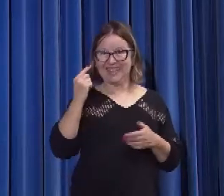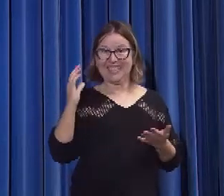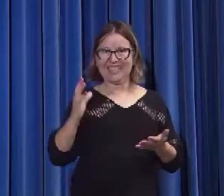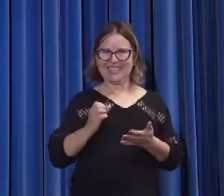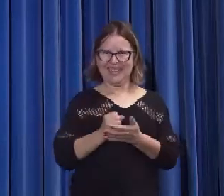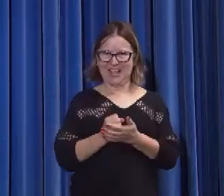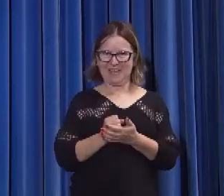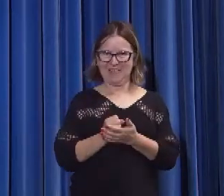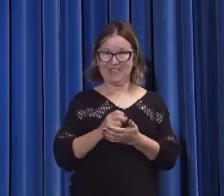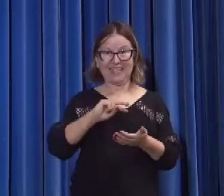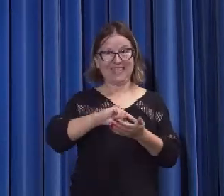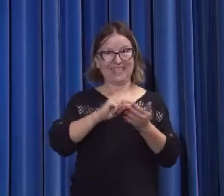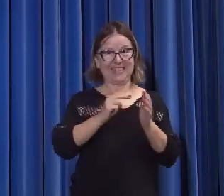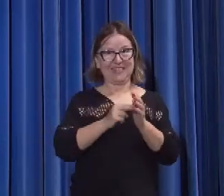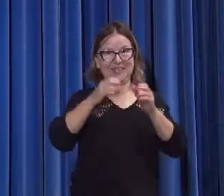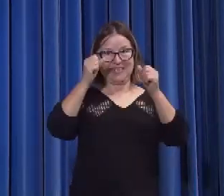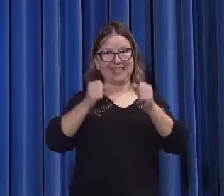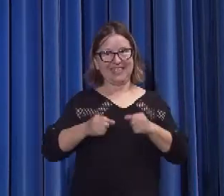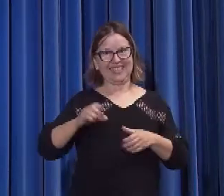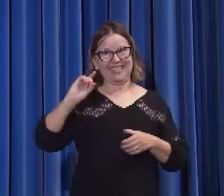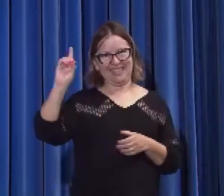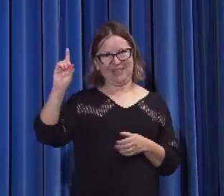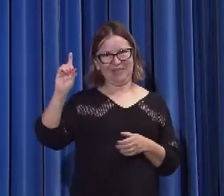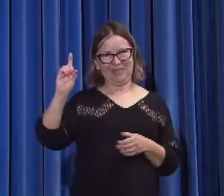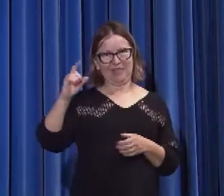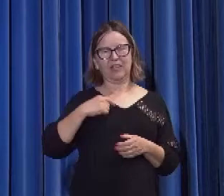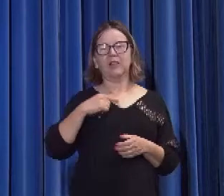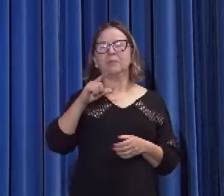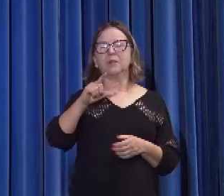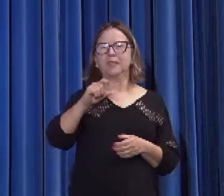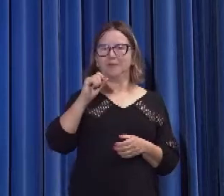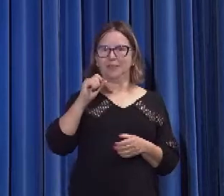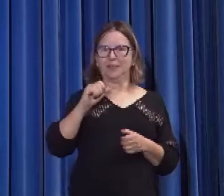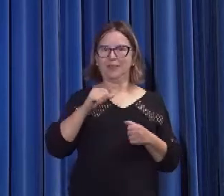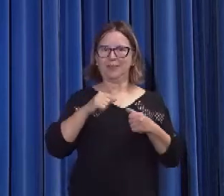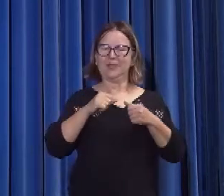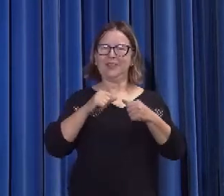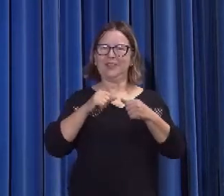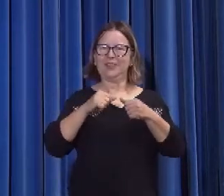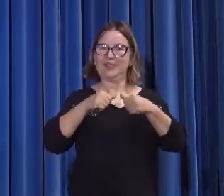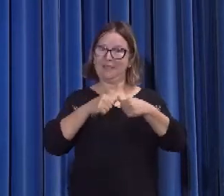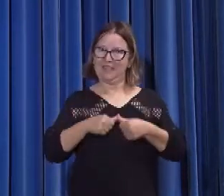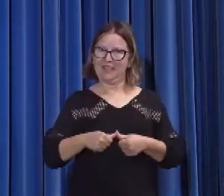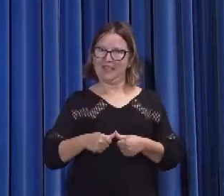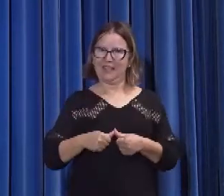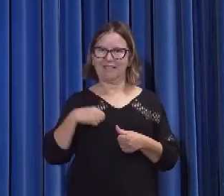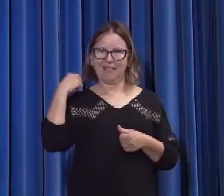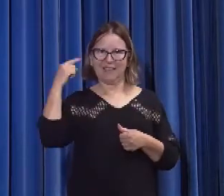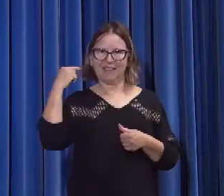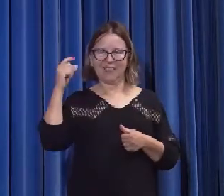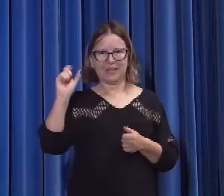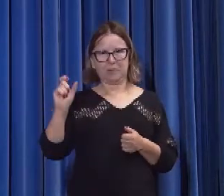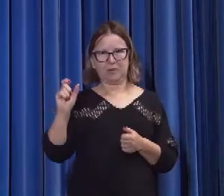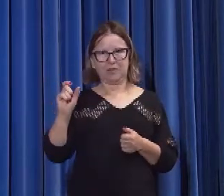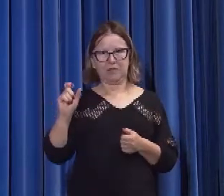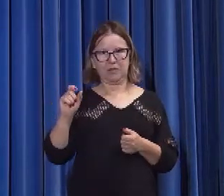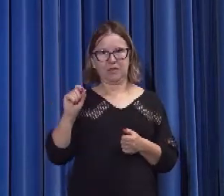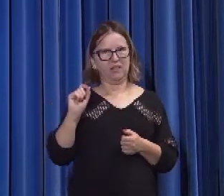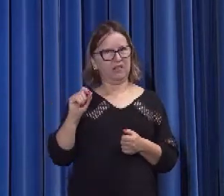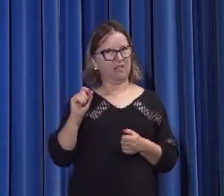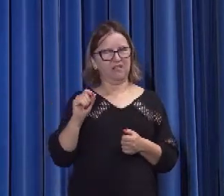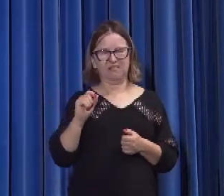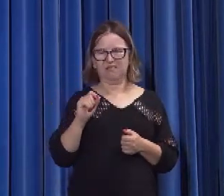Eu prefiro ficar com a loucura da palavra do que com a sabedoria desse mundo